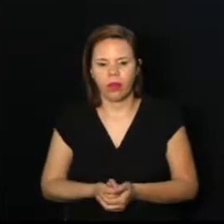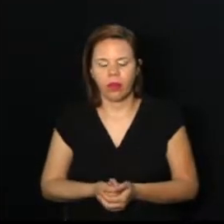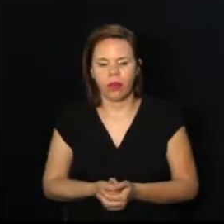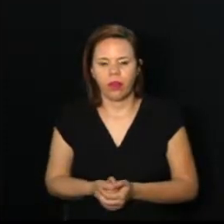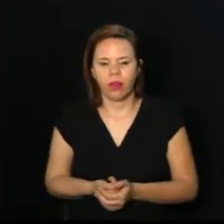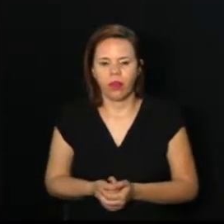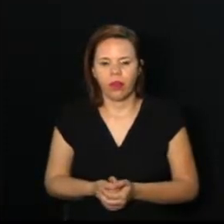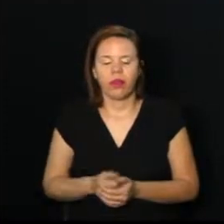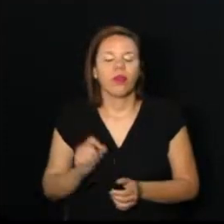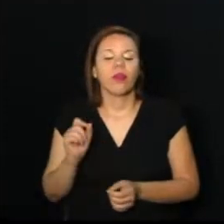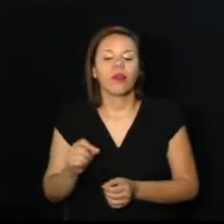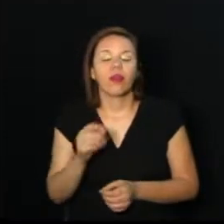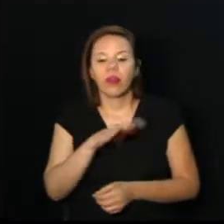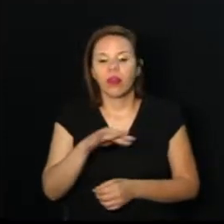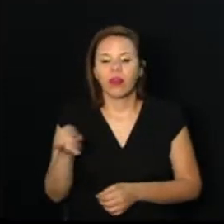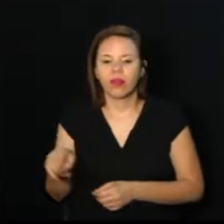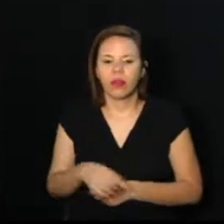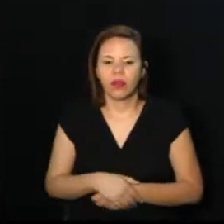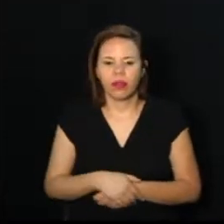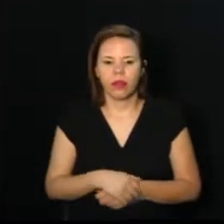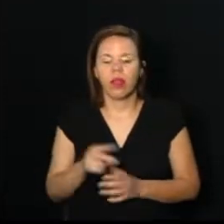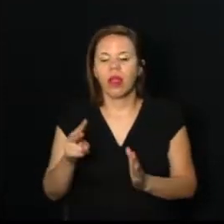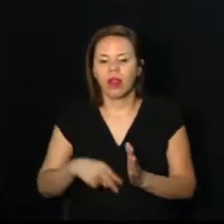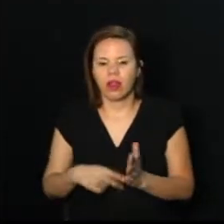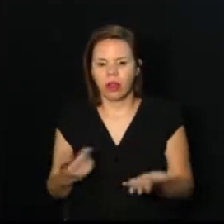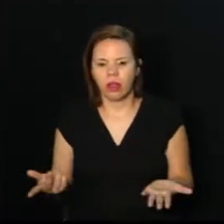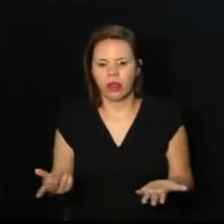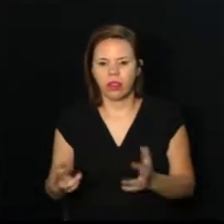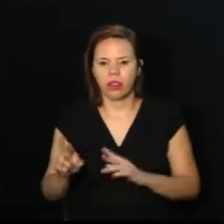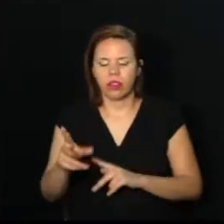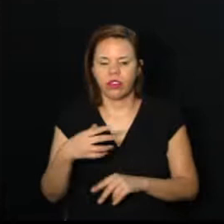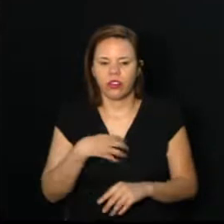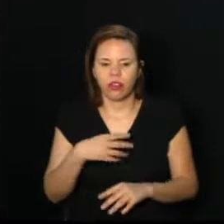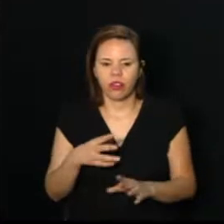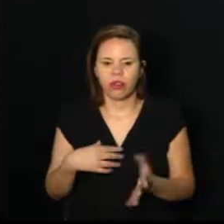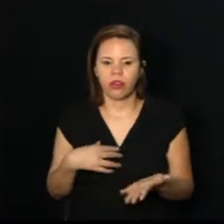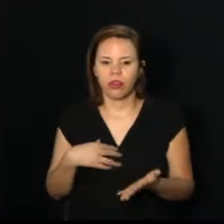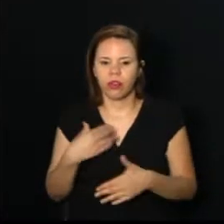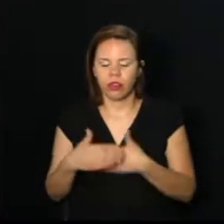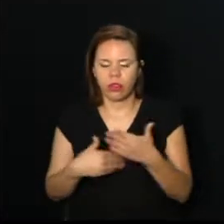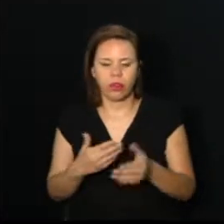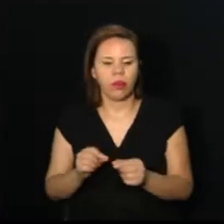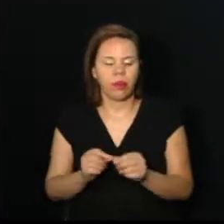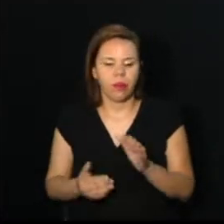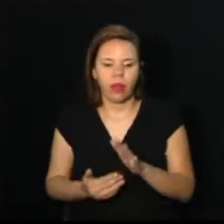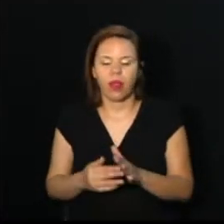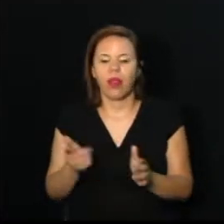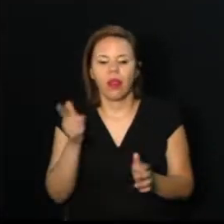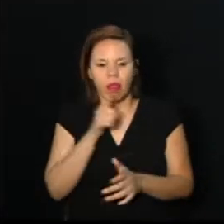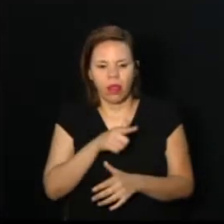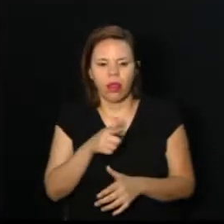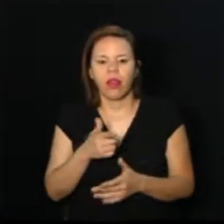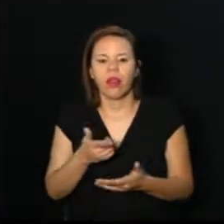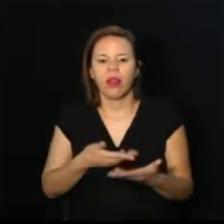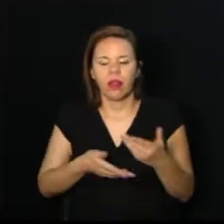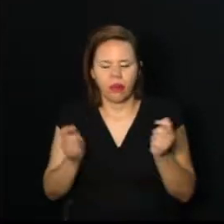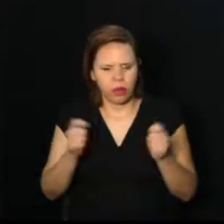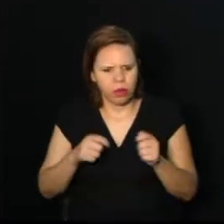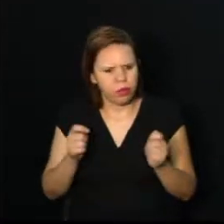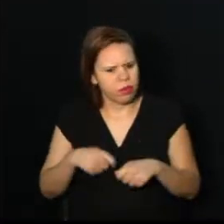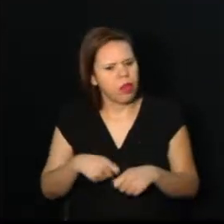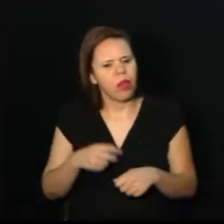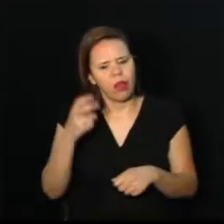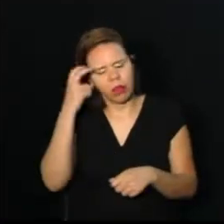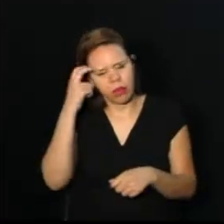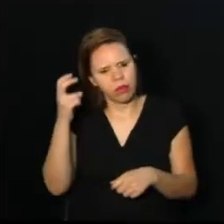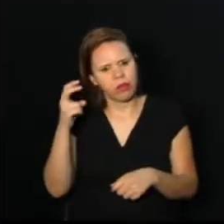que são aquelas crianças que leem de forma deficitária, mas muito compatível com a sua